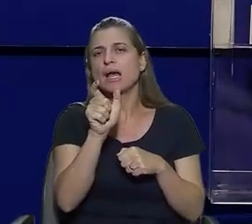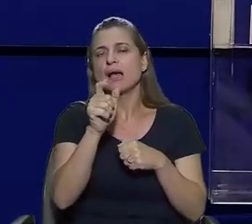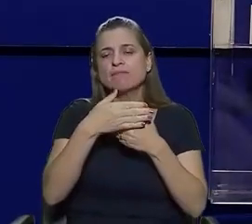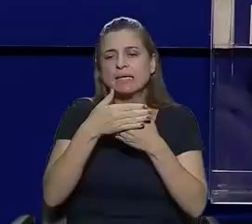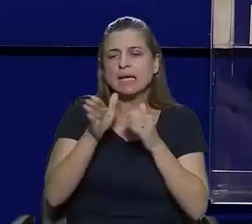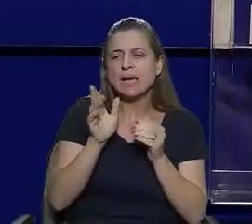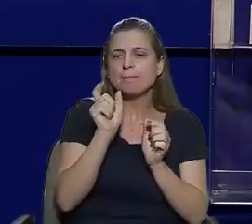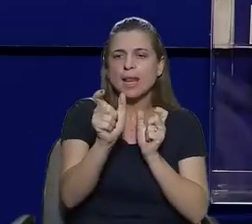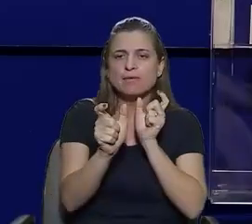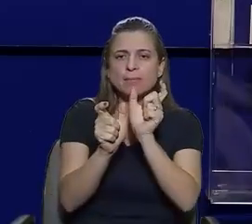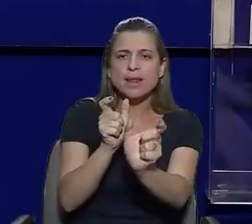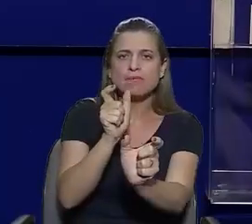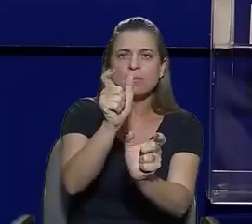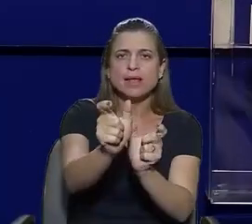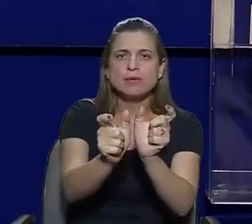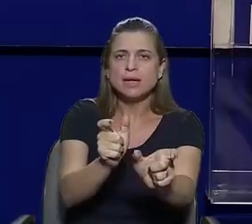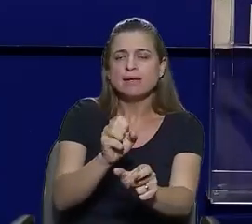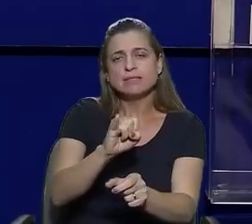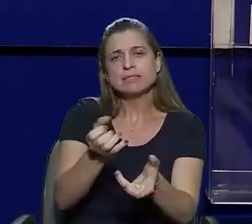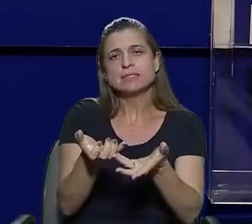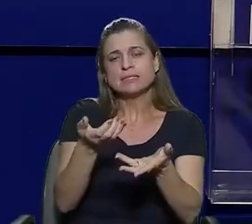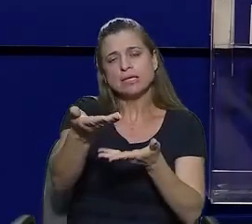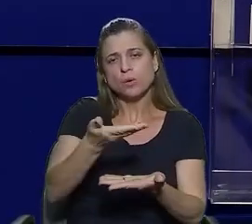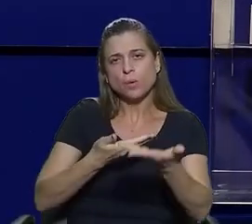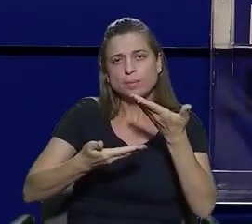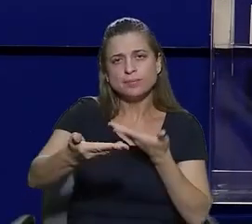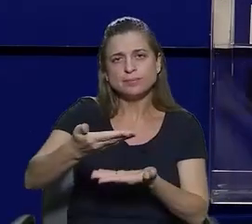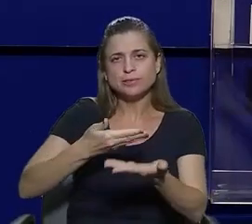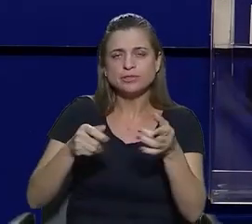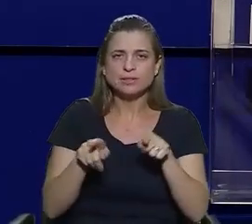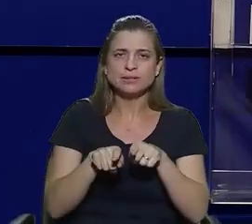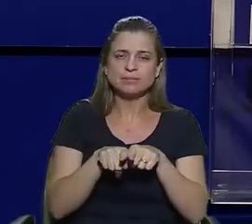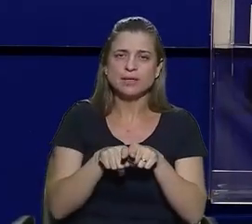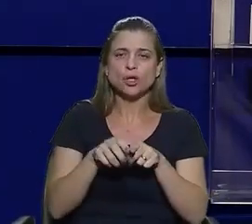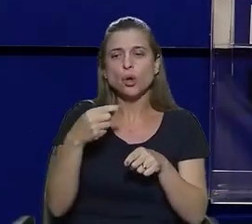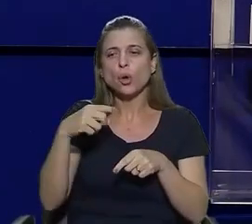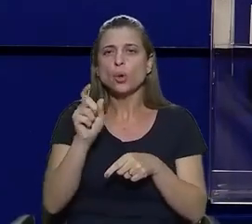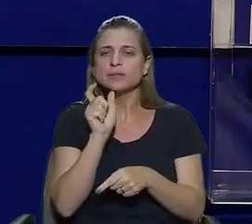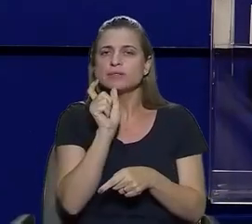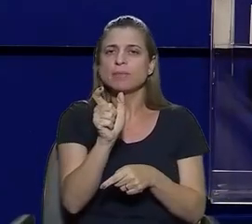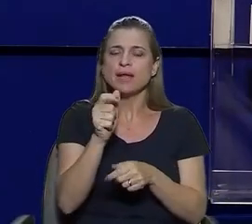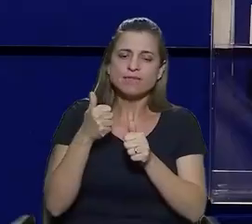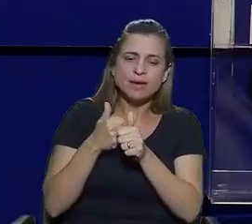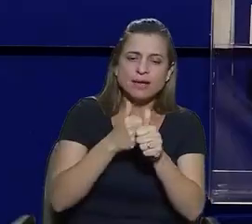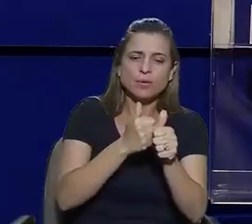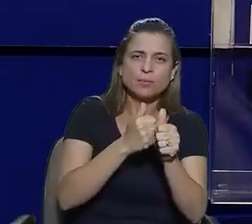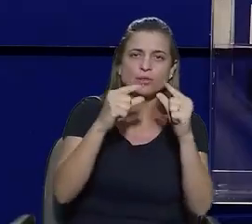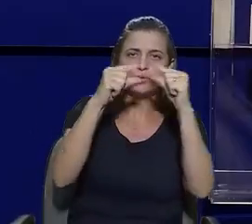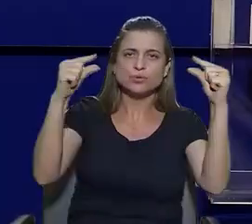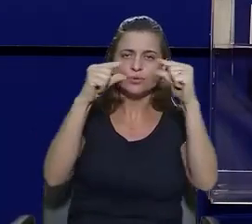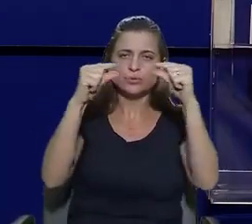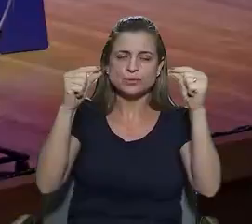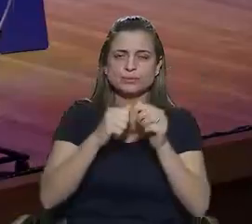outras palavras, né? Então, se você puder compartilhar um pouquinho também dessas outras palavras que acompanham o próprio título, né?